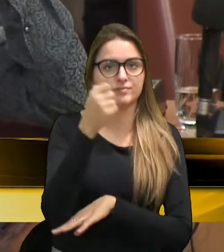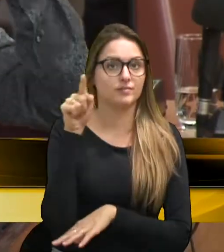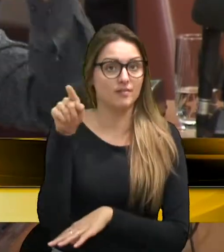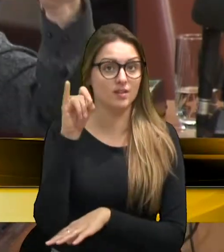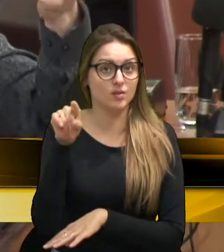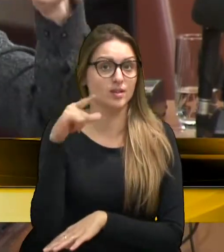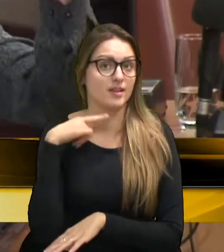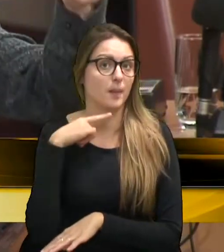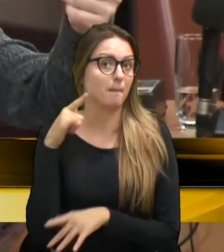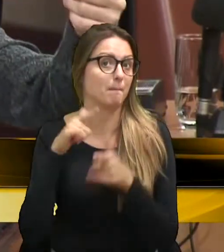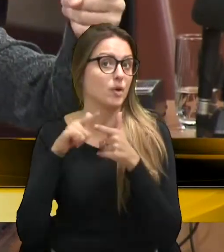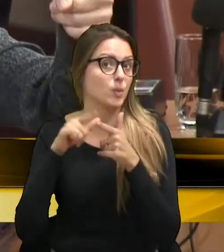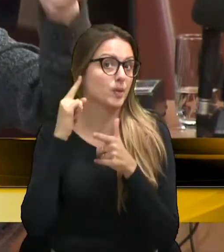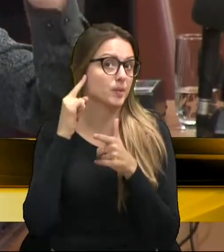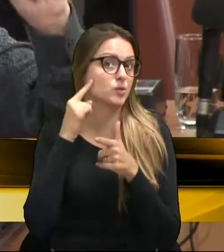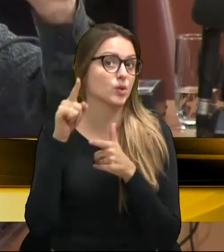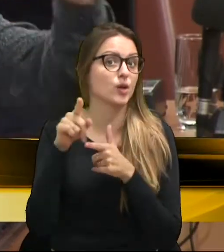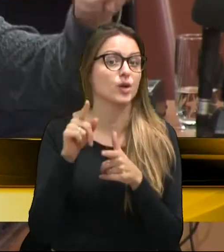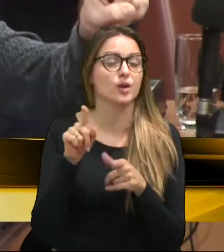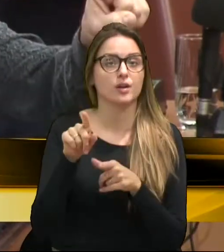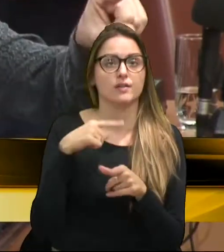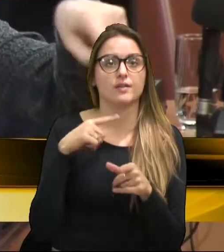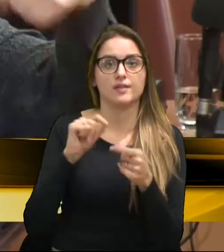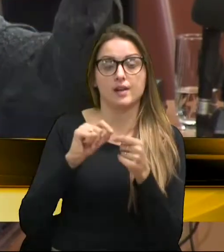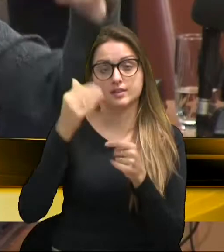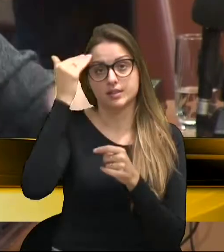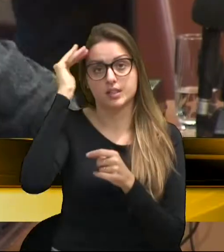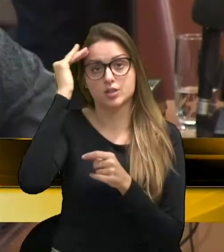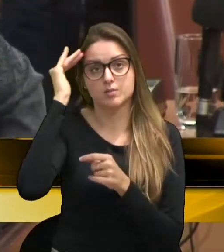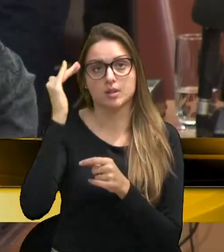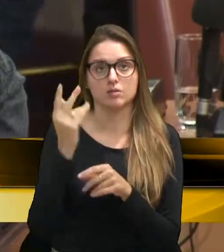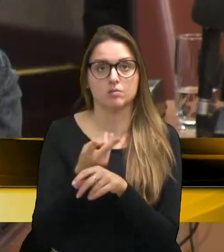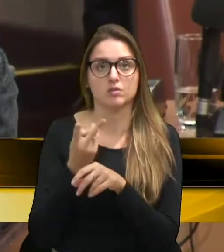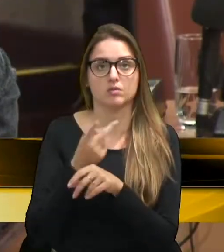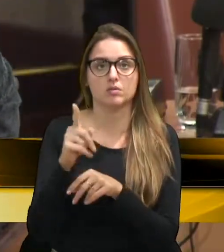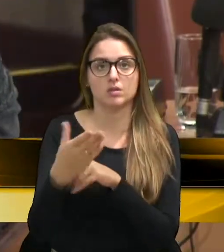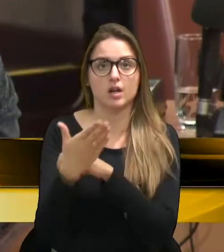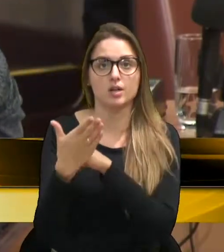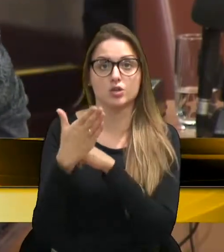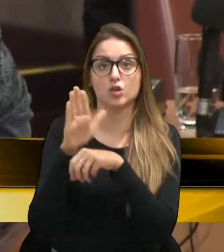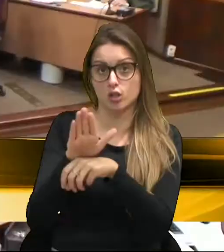problema de audição, busque tratamento. Se o senhor não tem compreensão, vá buscar ajuda.